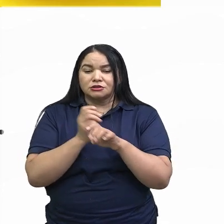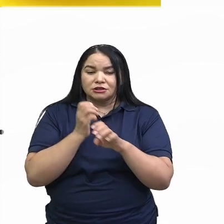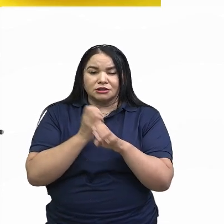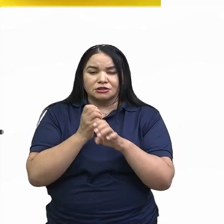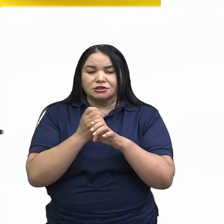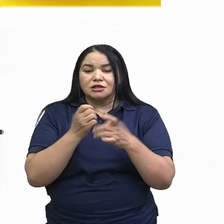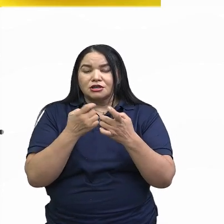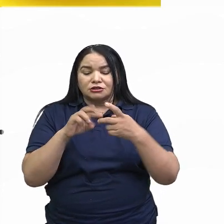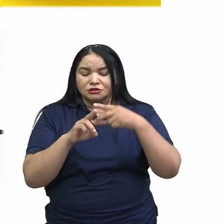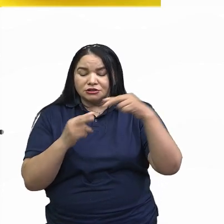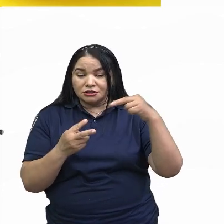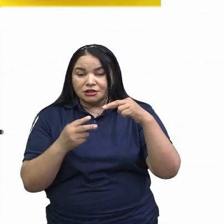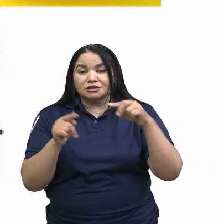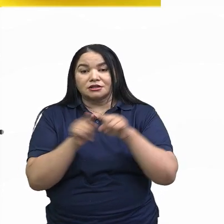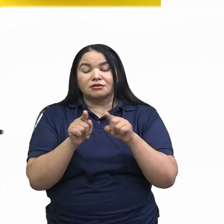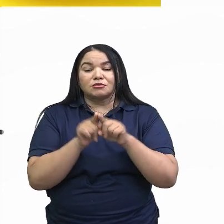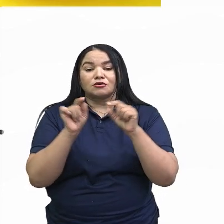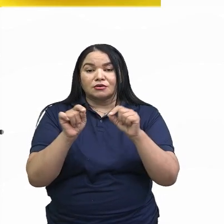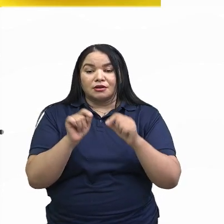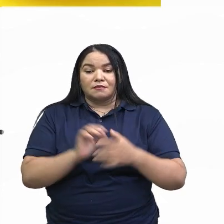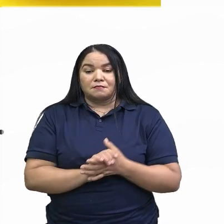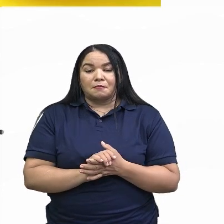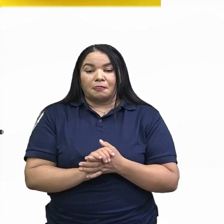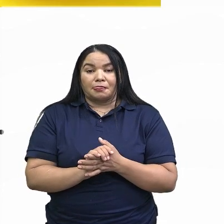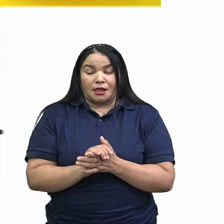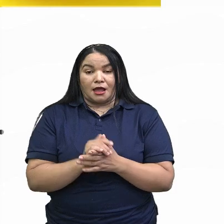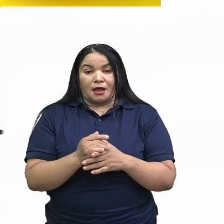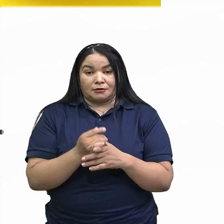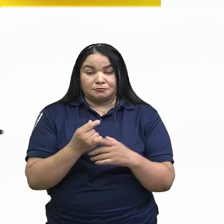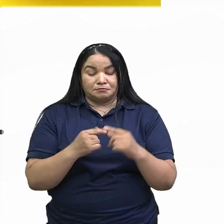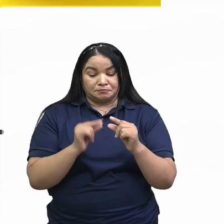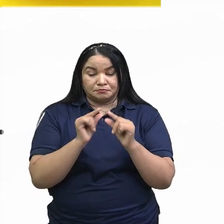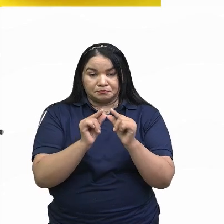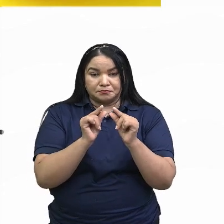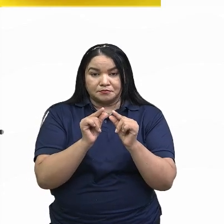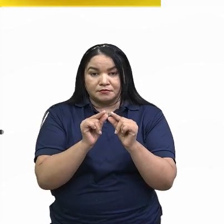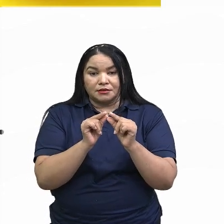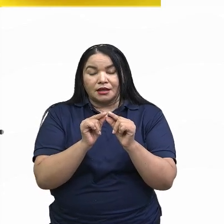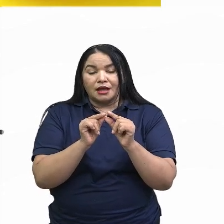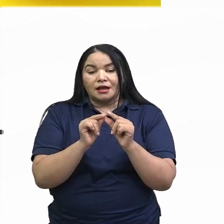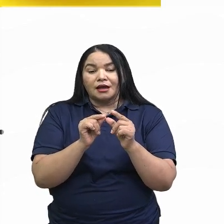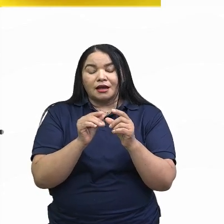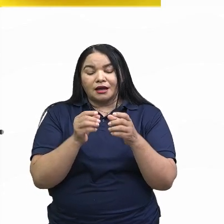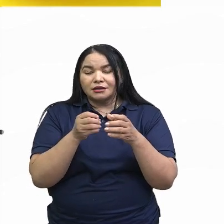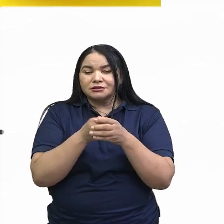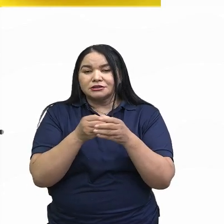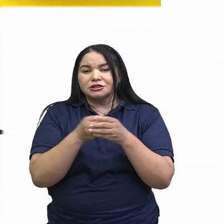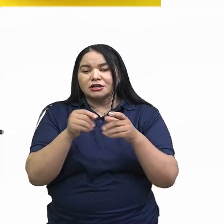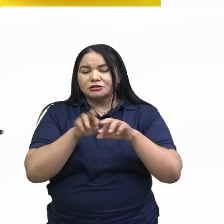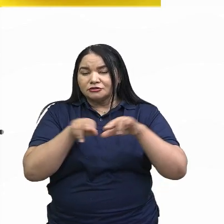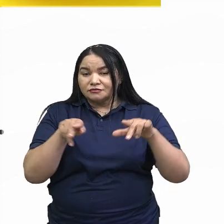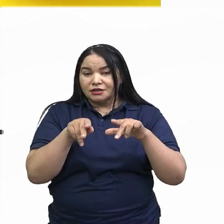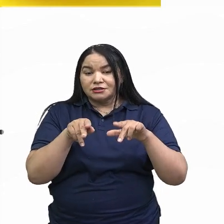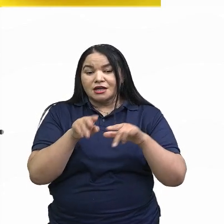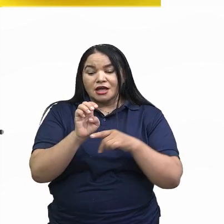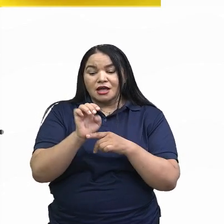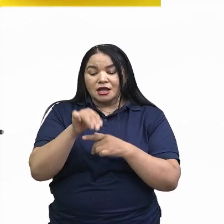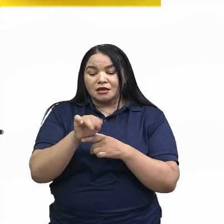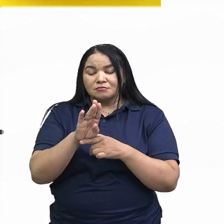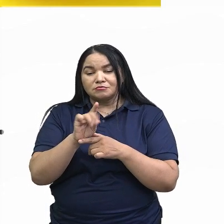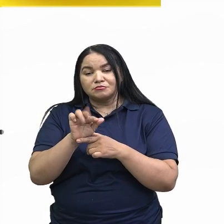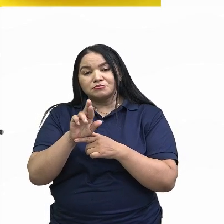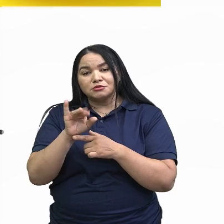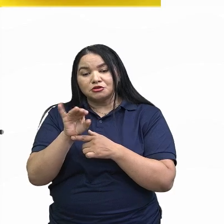genética. Assim, os embriões são alterados à medida em que recebem um gene de outra espécie, né? Então, dependendo ali do